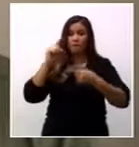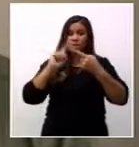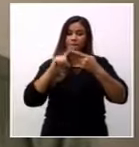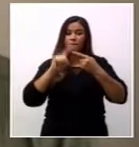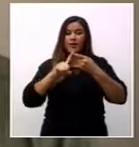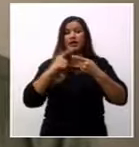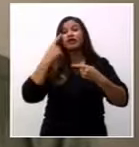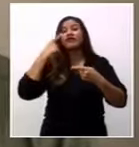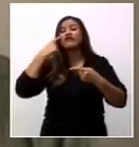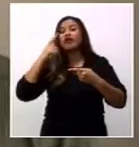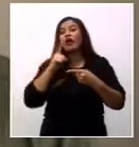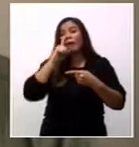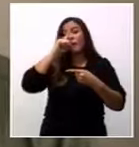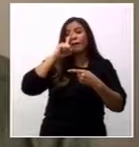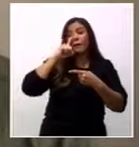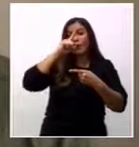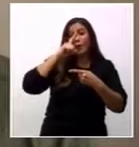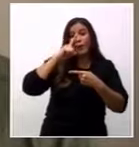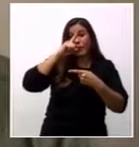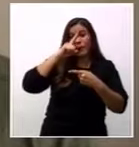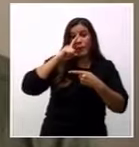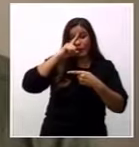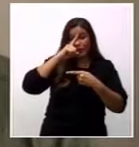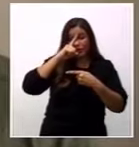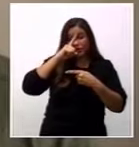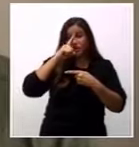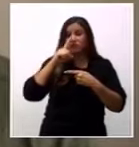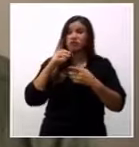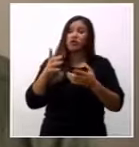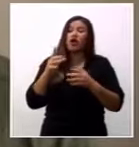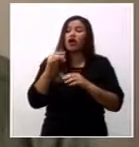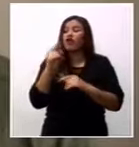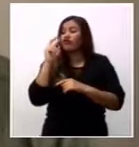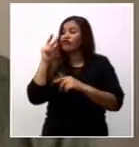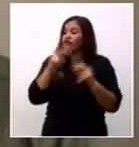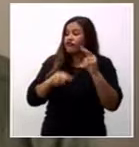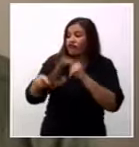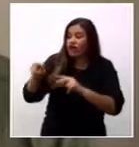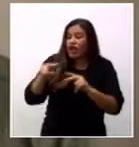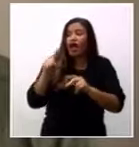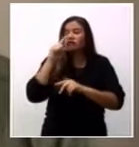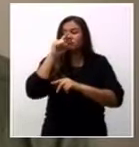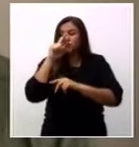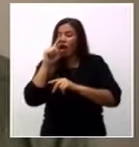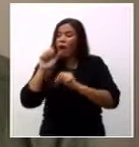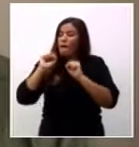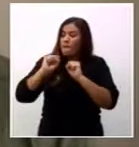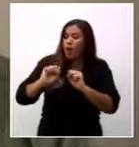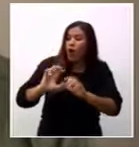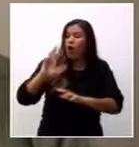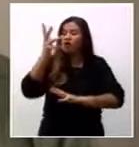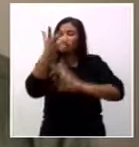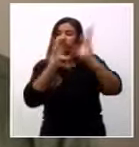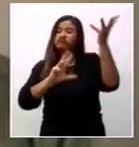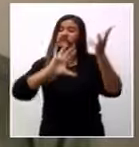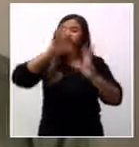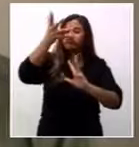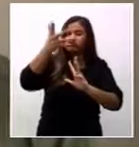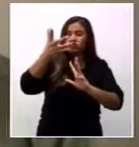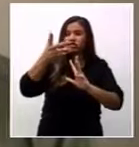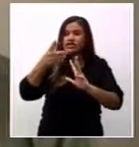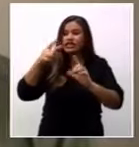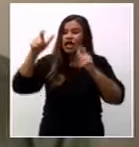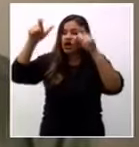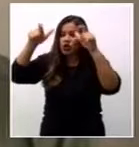perigo, né? O perigo ele se refere à possibilidade de um processo ou fenômeno natural potencialmente danoso ocorrer em